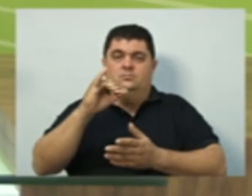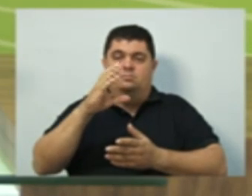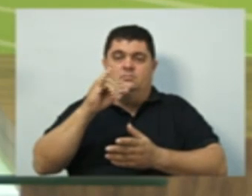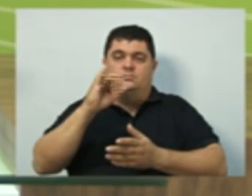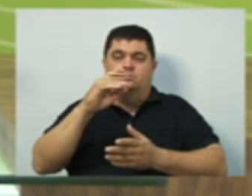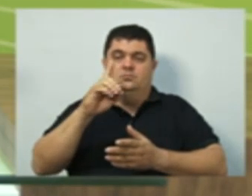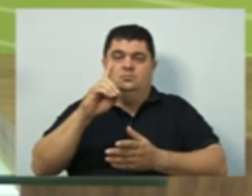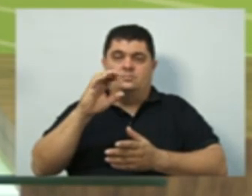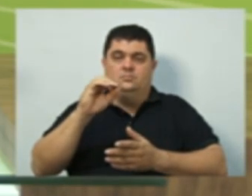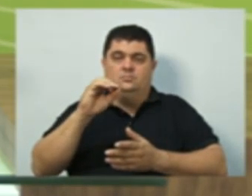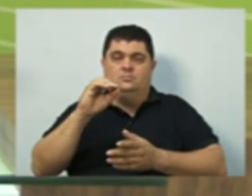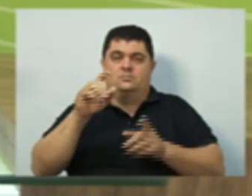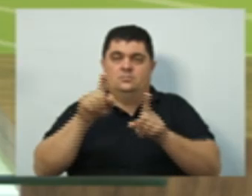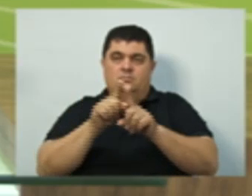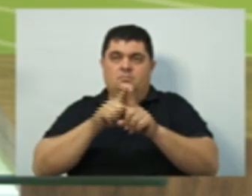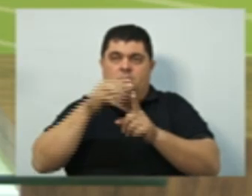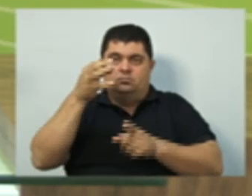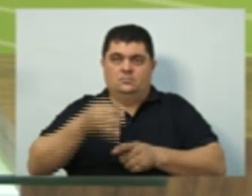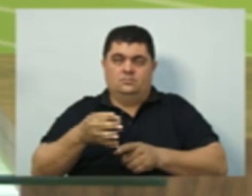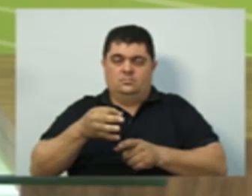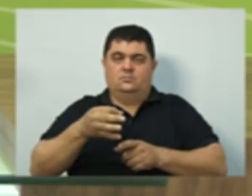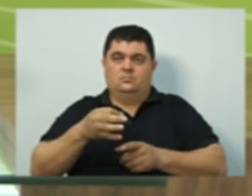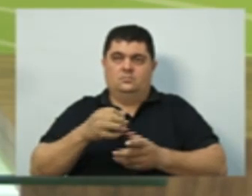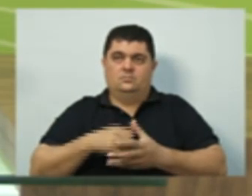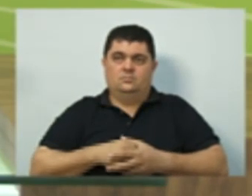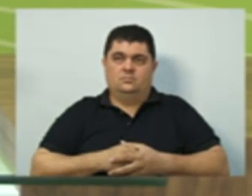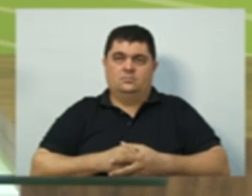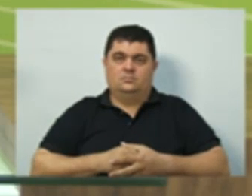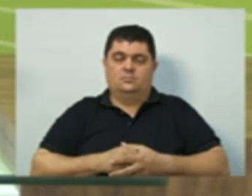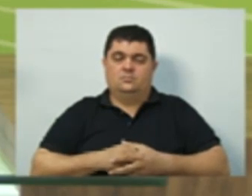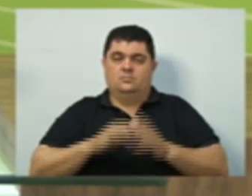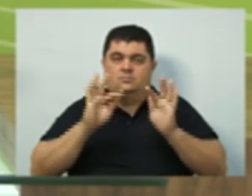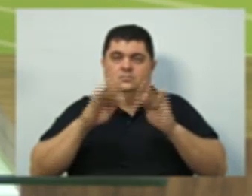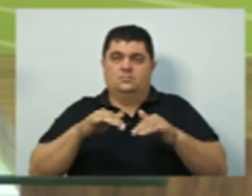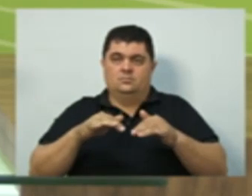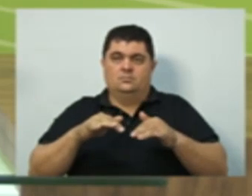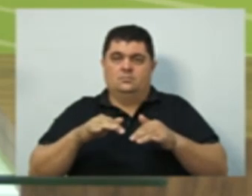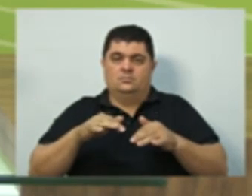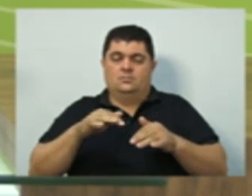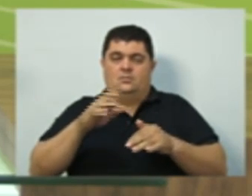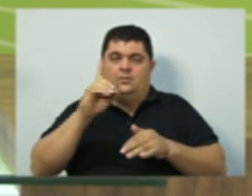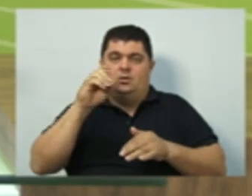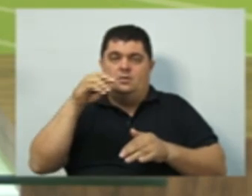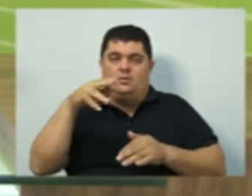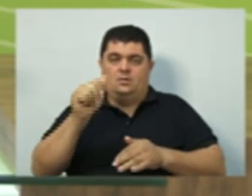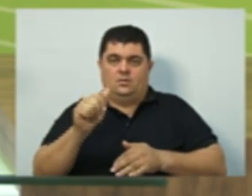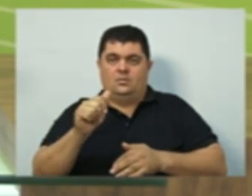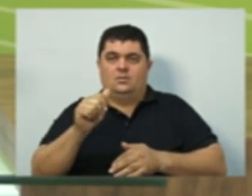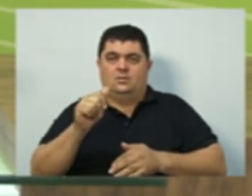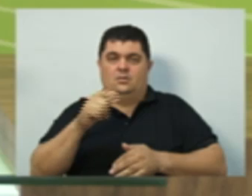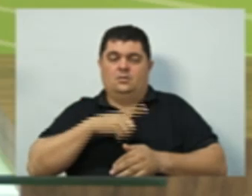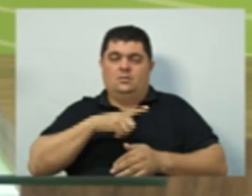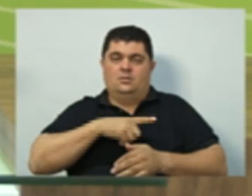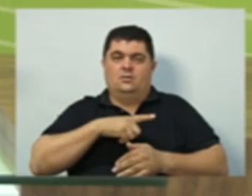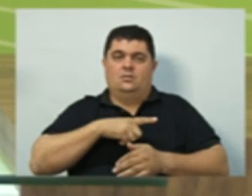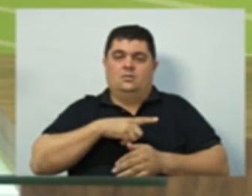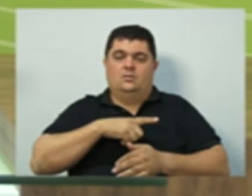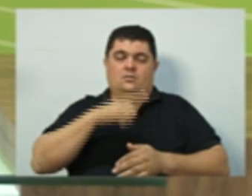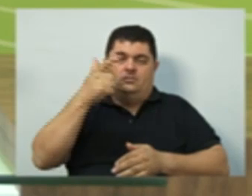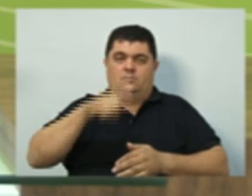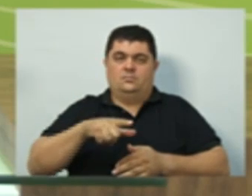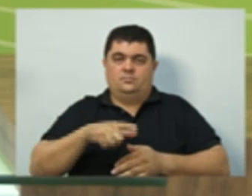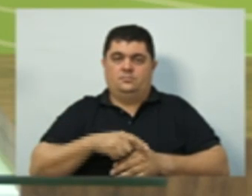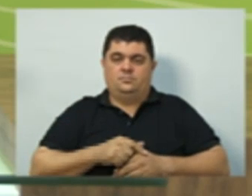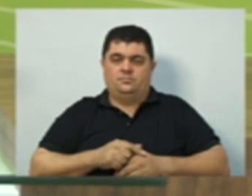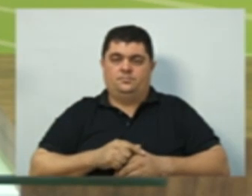aqui pra gente, que eles também acertaram a questão anterior. Bom, para encerrar essa questão, escola Dona Benta aqui de novo marcando presença. Então